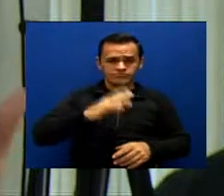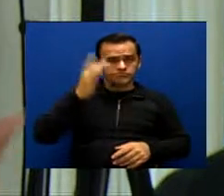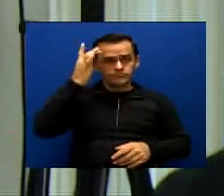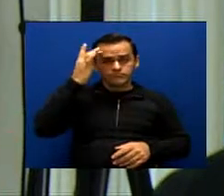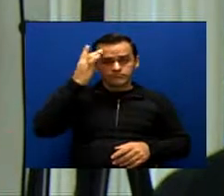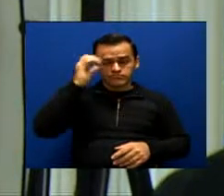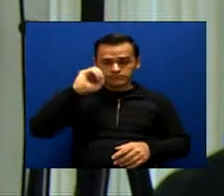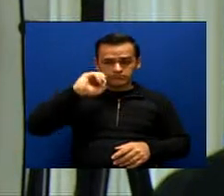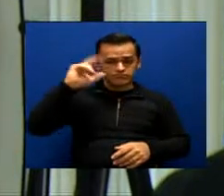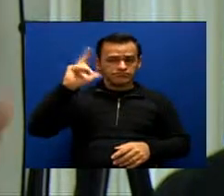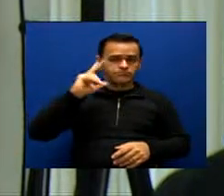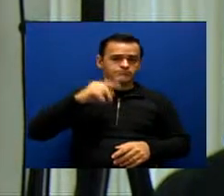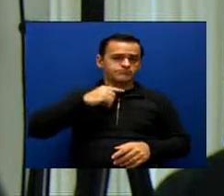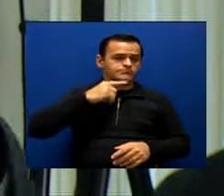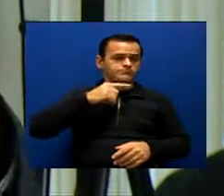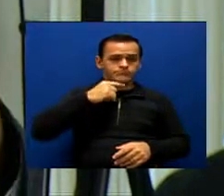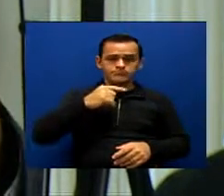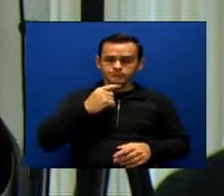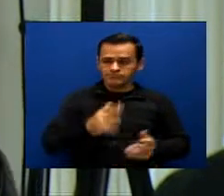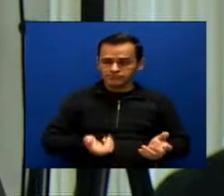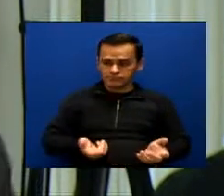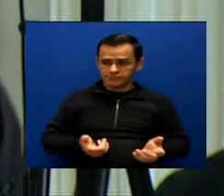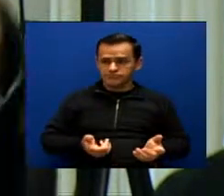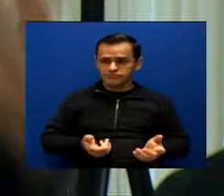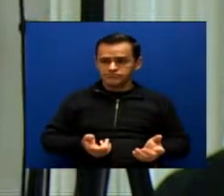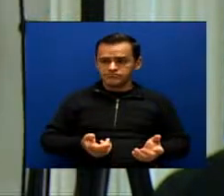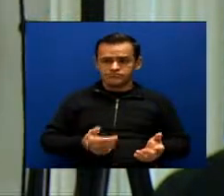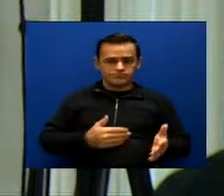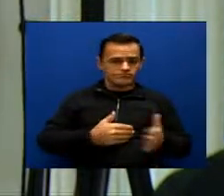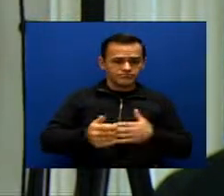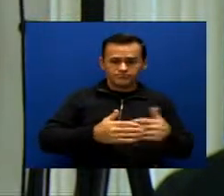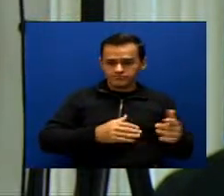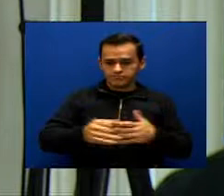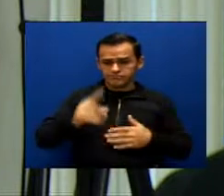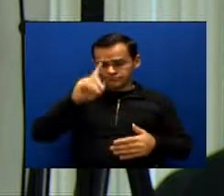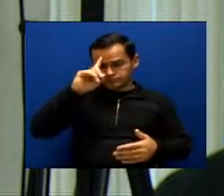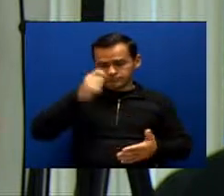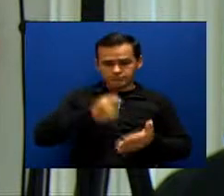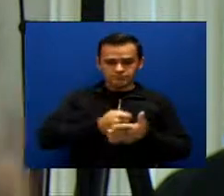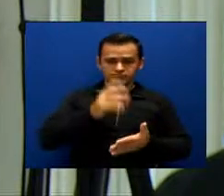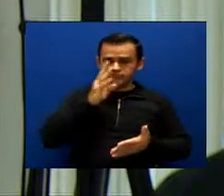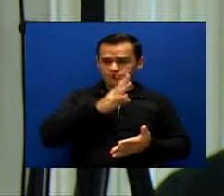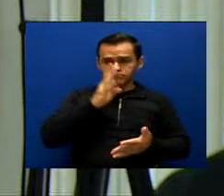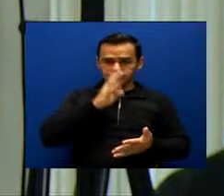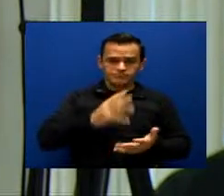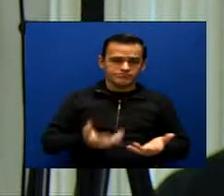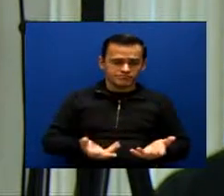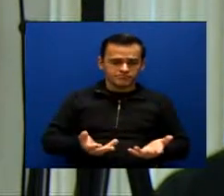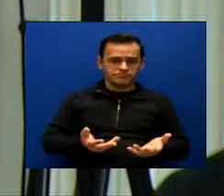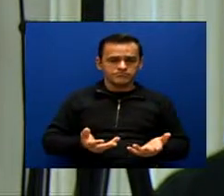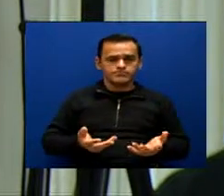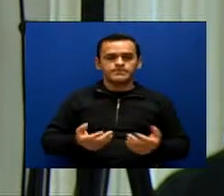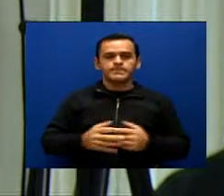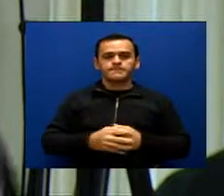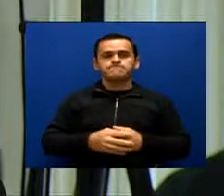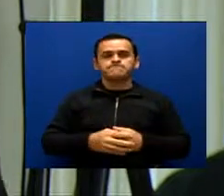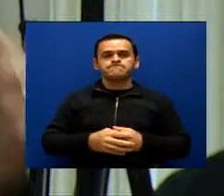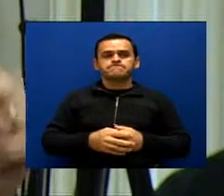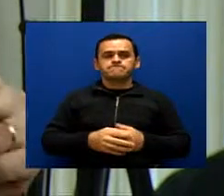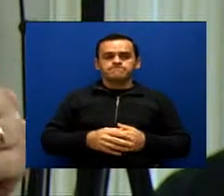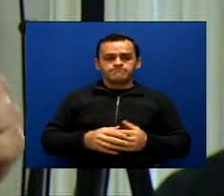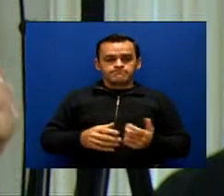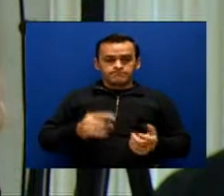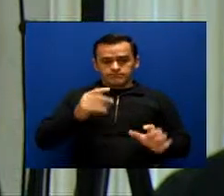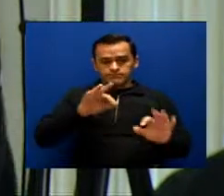lucidez suficiente para responder em seu perfeito estado de consciência dessa situação. Então é